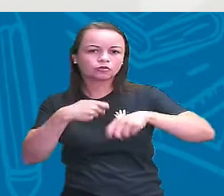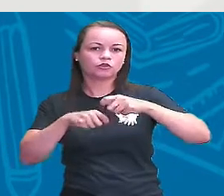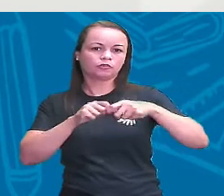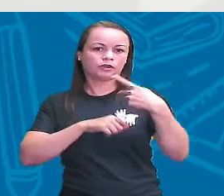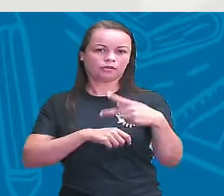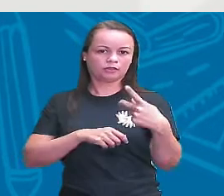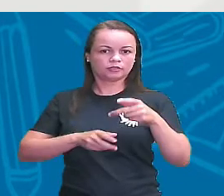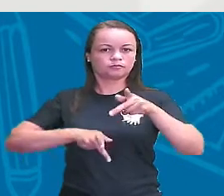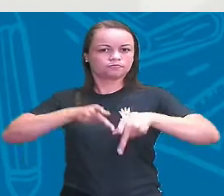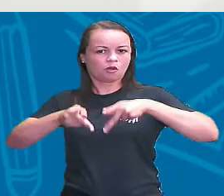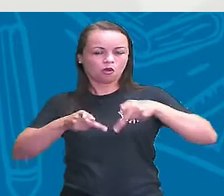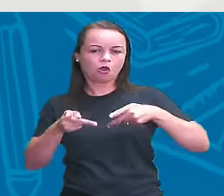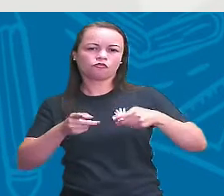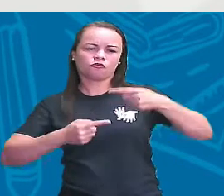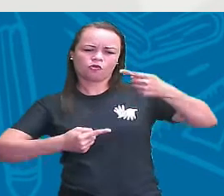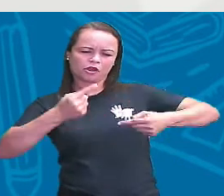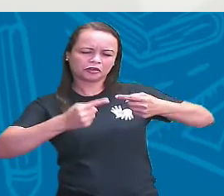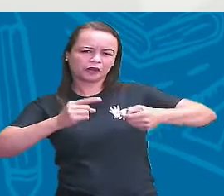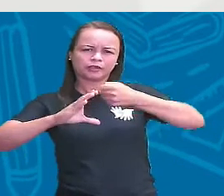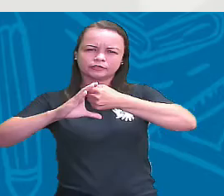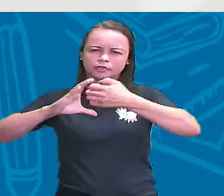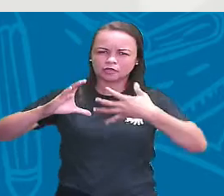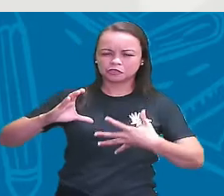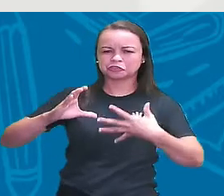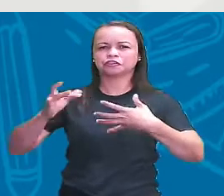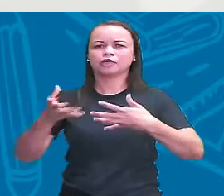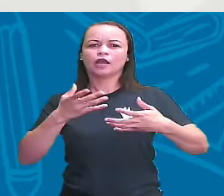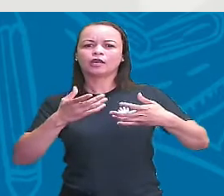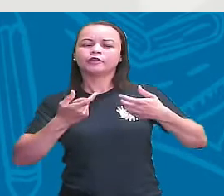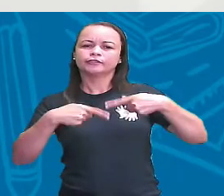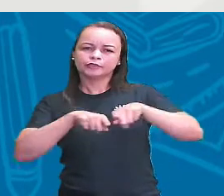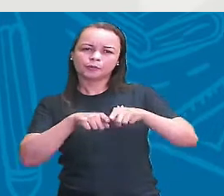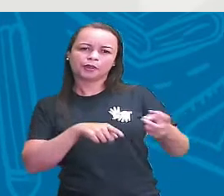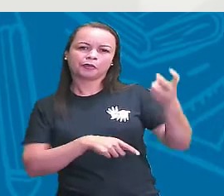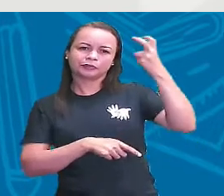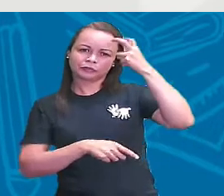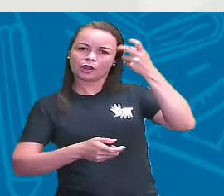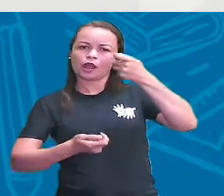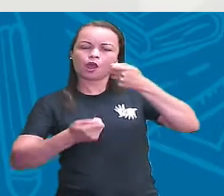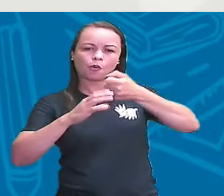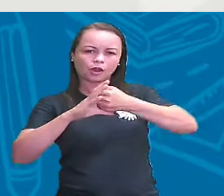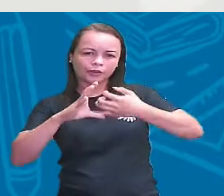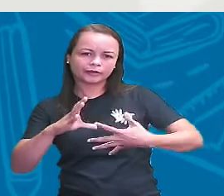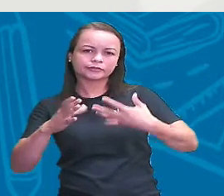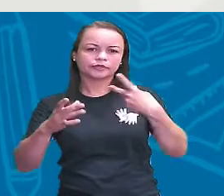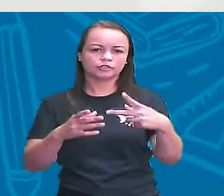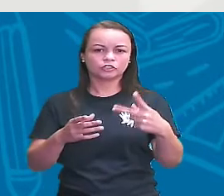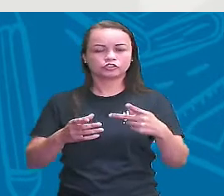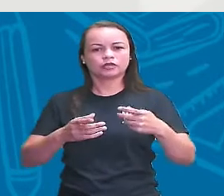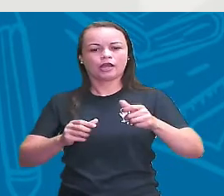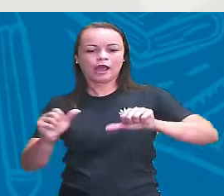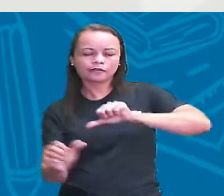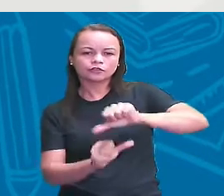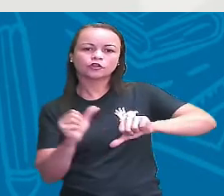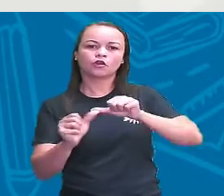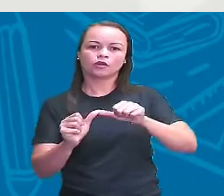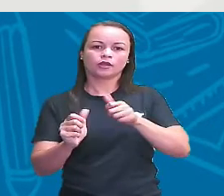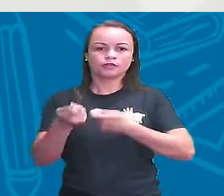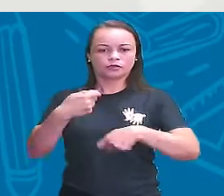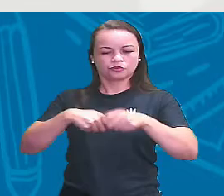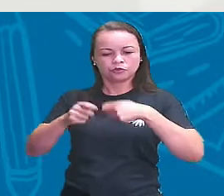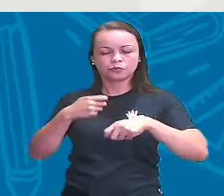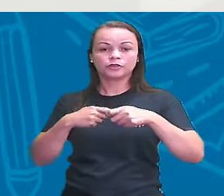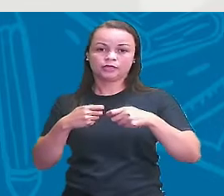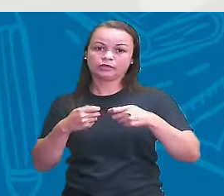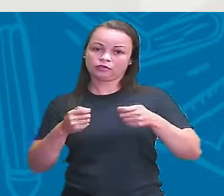povos, as características políticas, as características culturais, as trocas econômicas que acabou que influenciando,